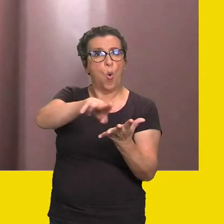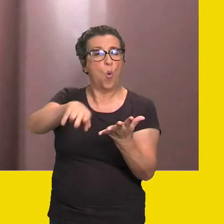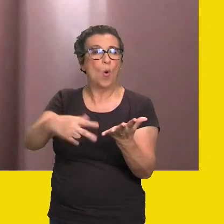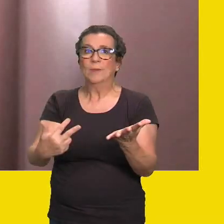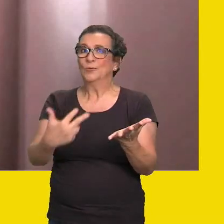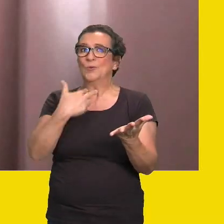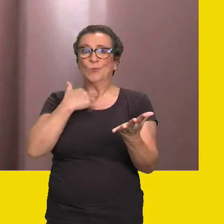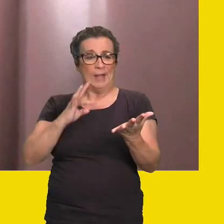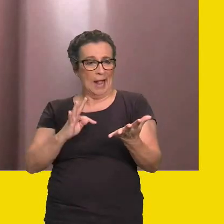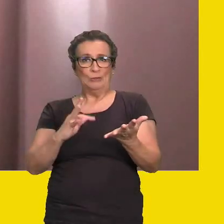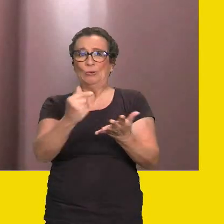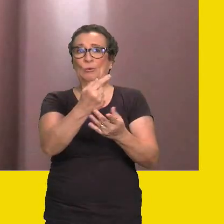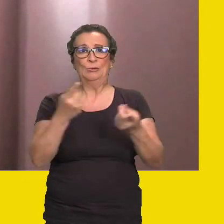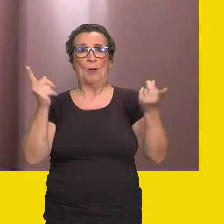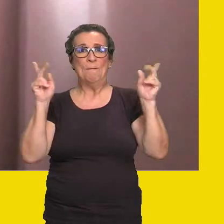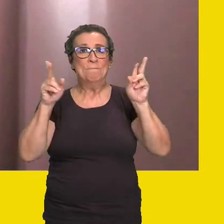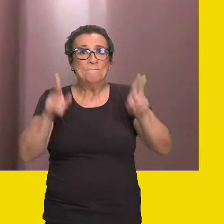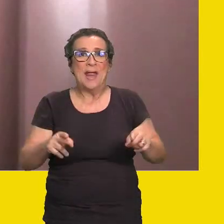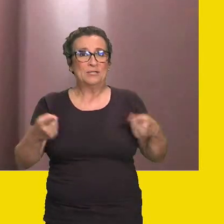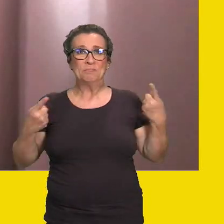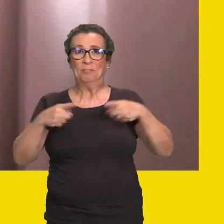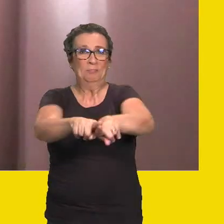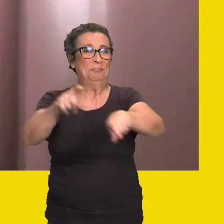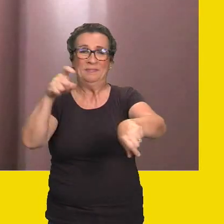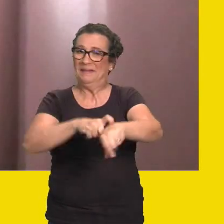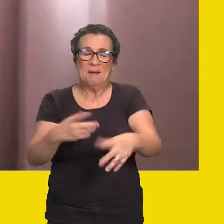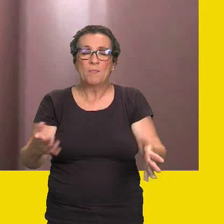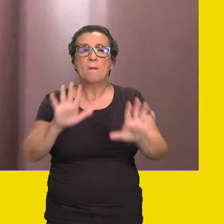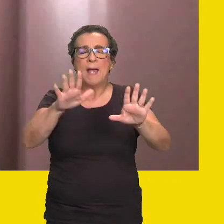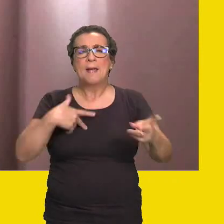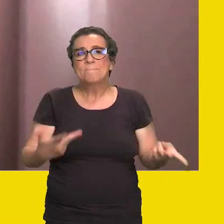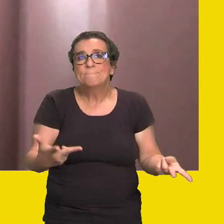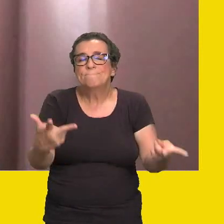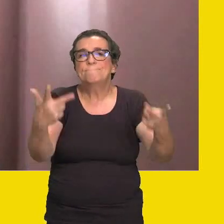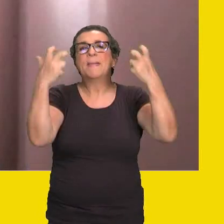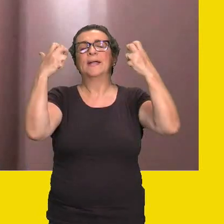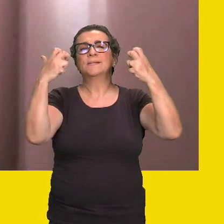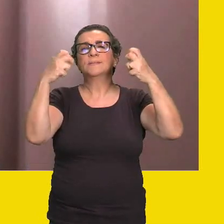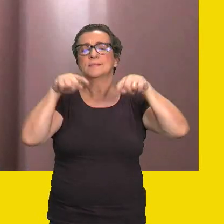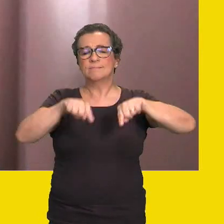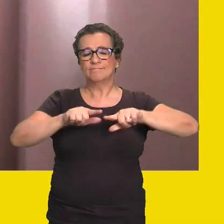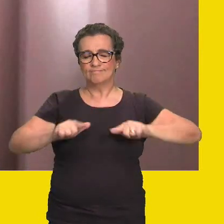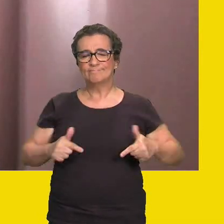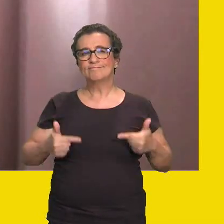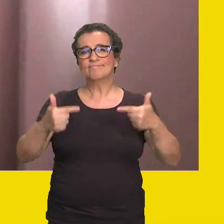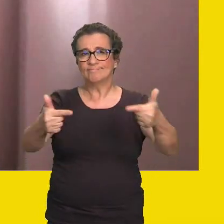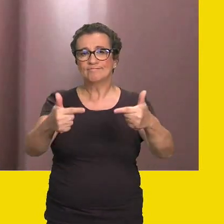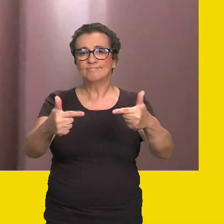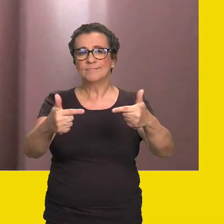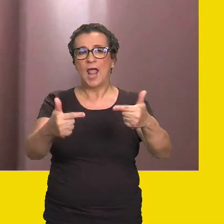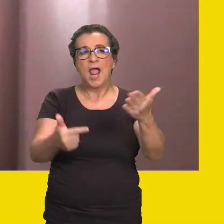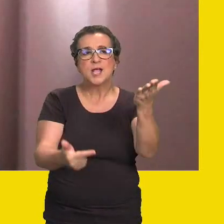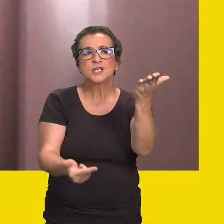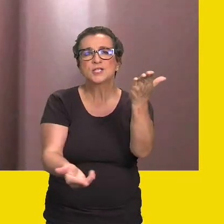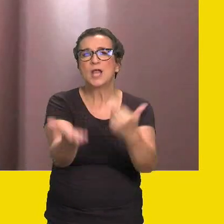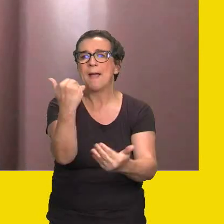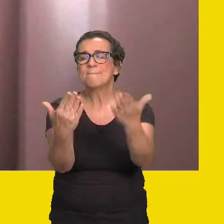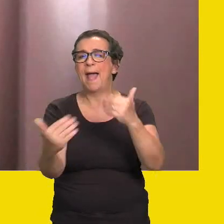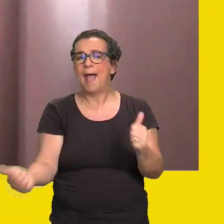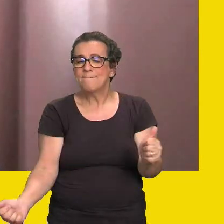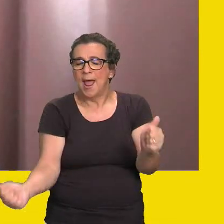atender todas ao mesmo tempo, né? Mas a gente percebe que essa ação de trazer o estudante para junto